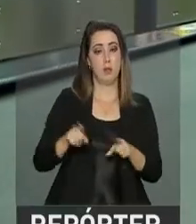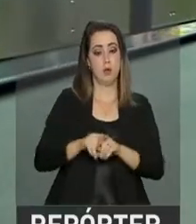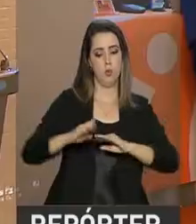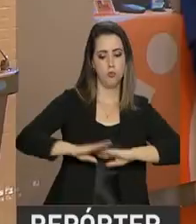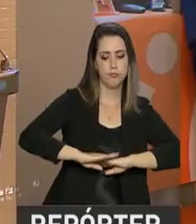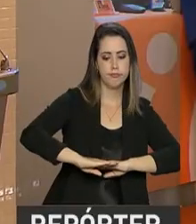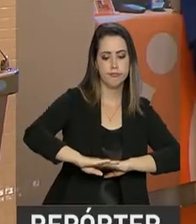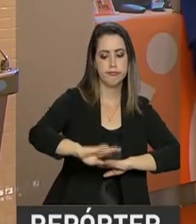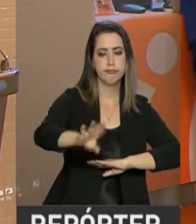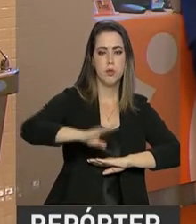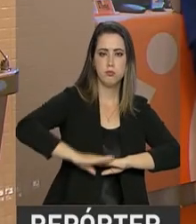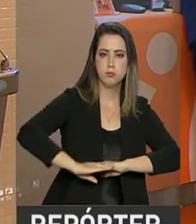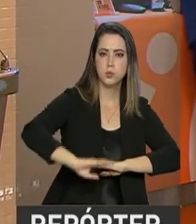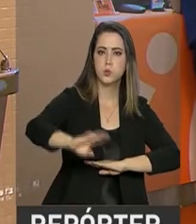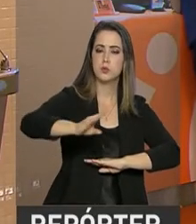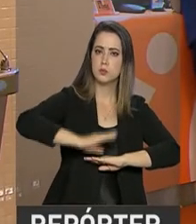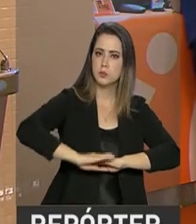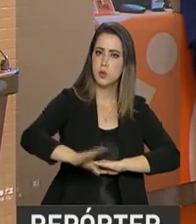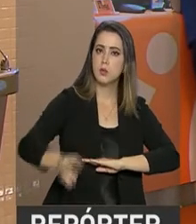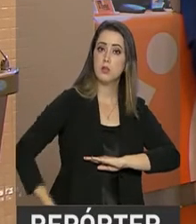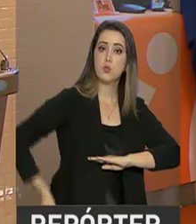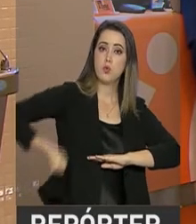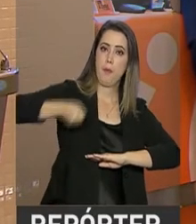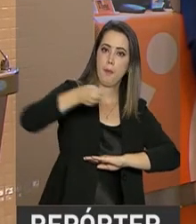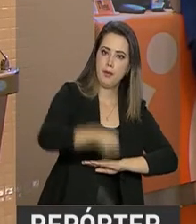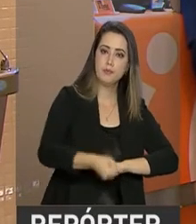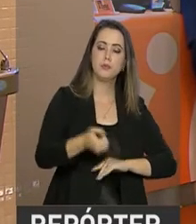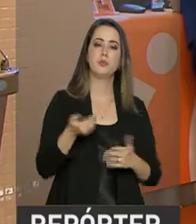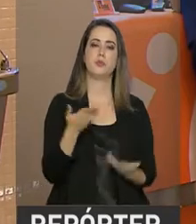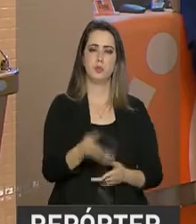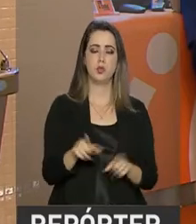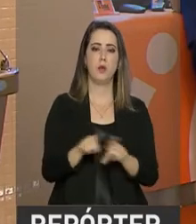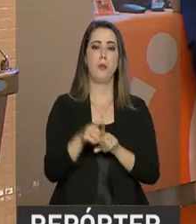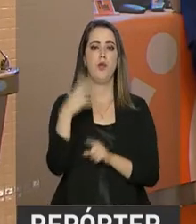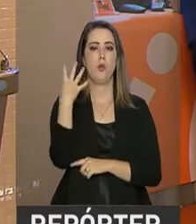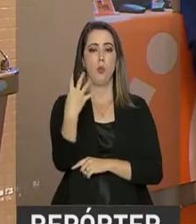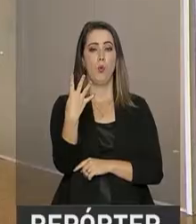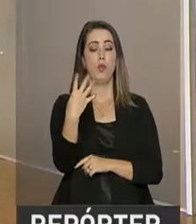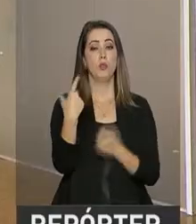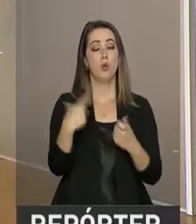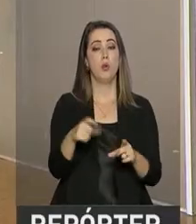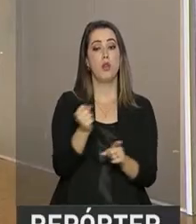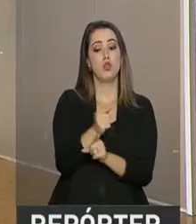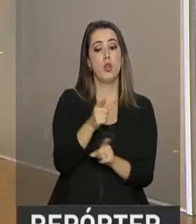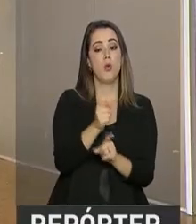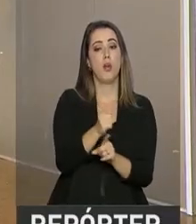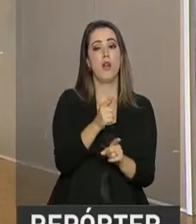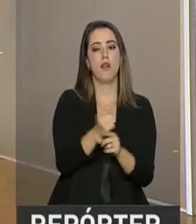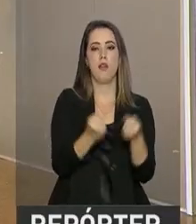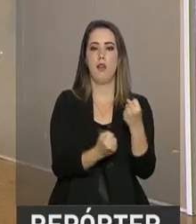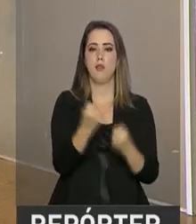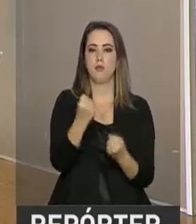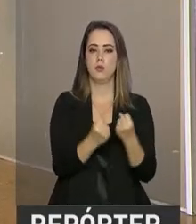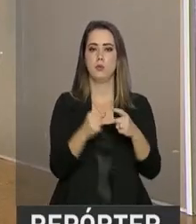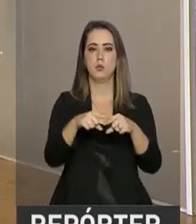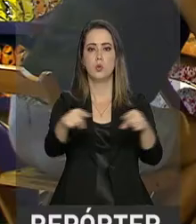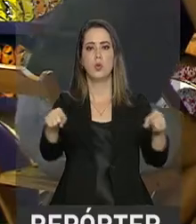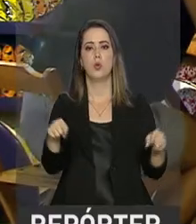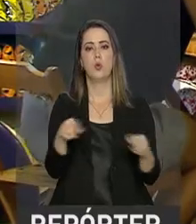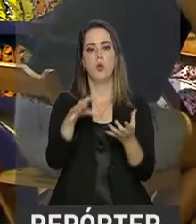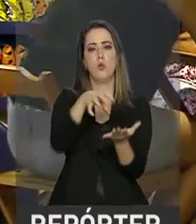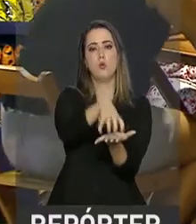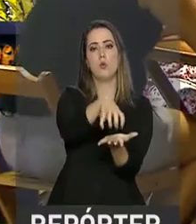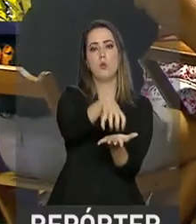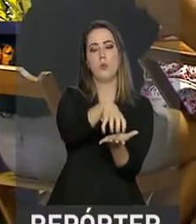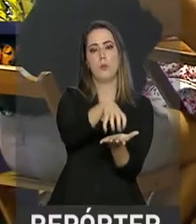bagagens. Foram disponibilizadas ainda 4 lojas para locadoras de veículos e salas para órgãos públicos.